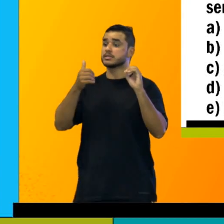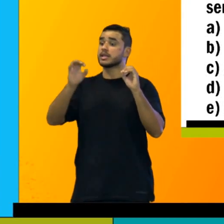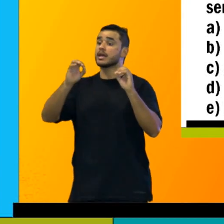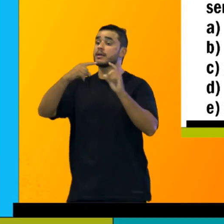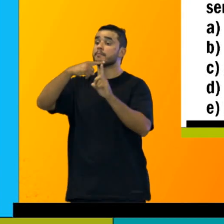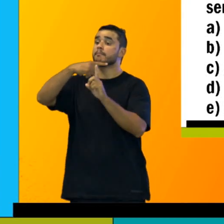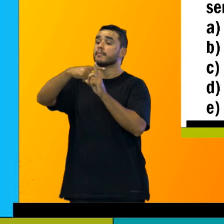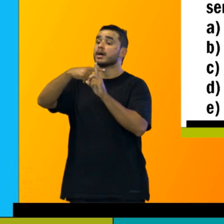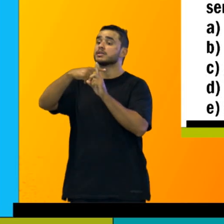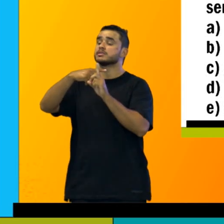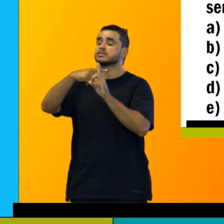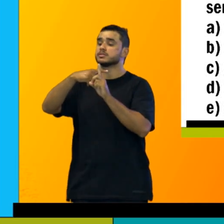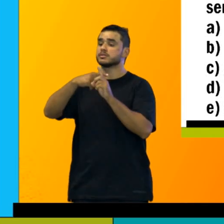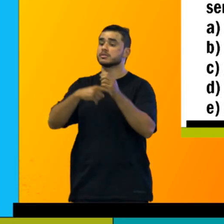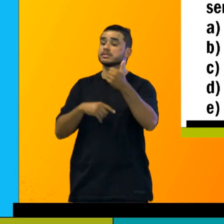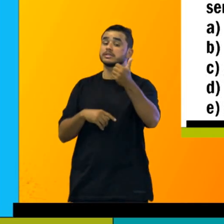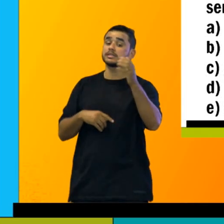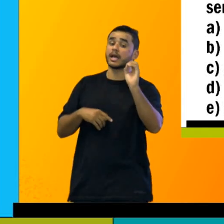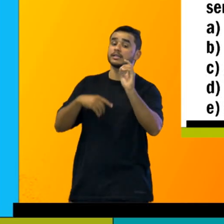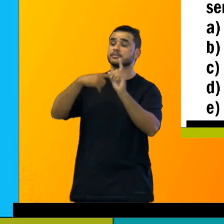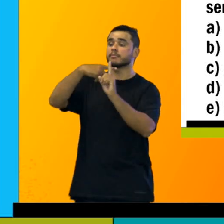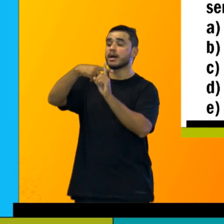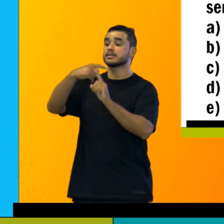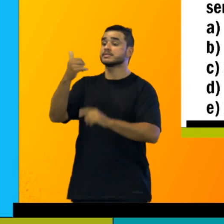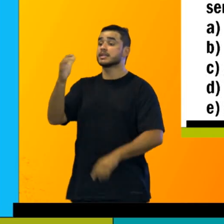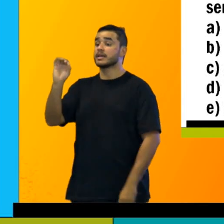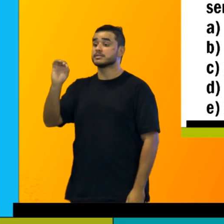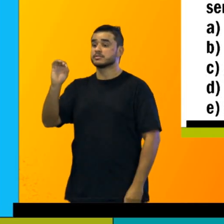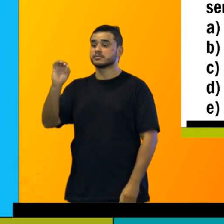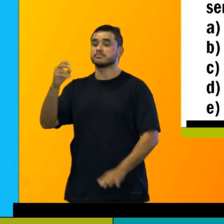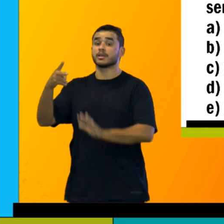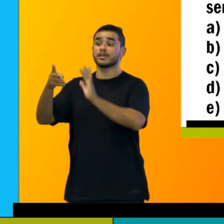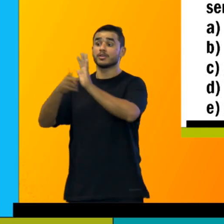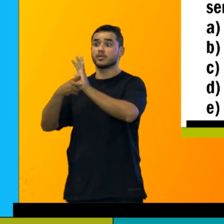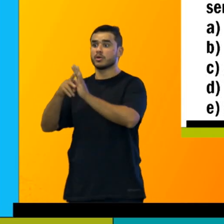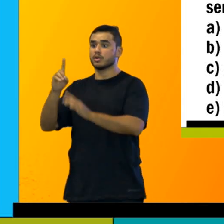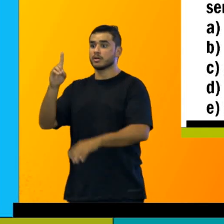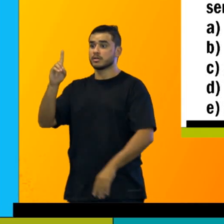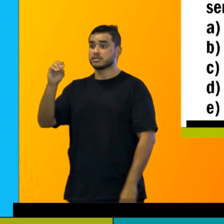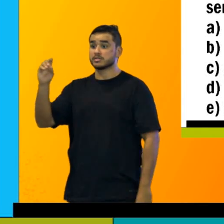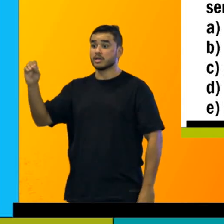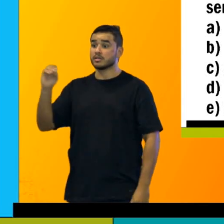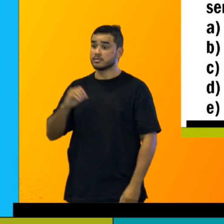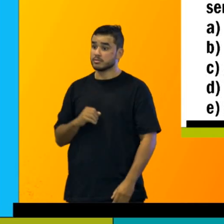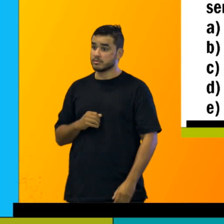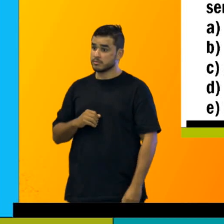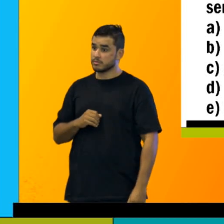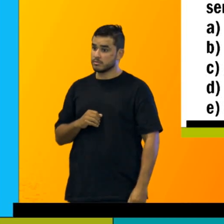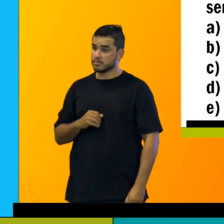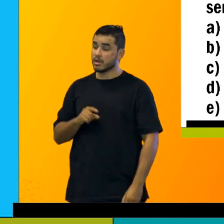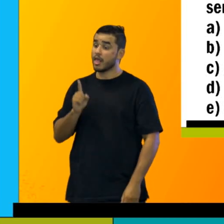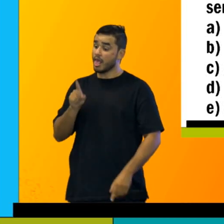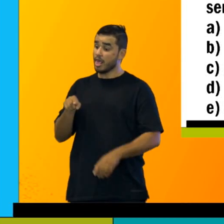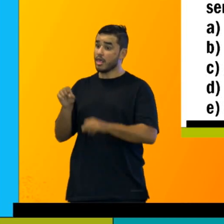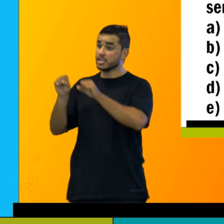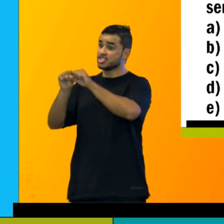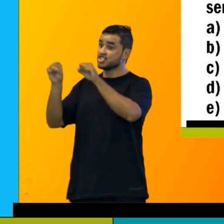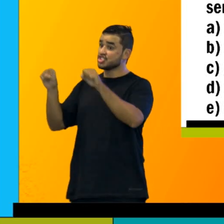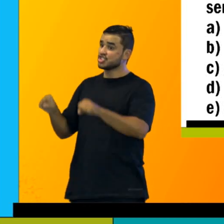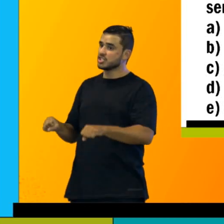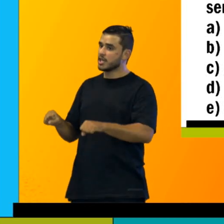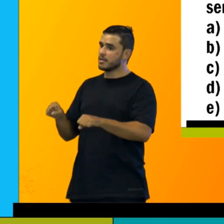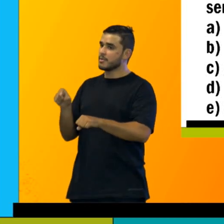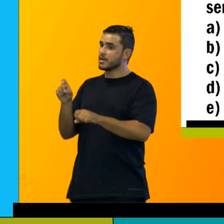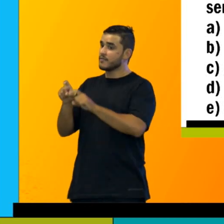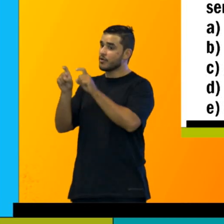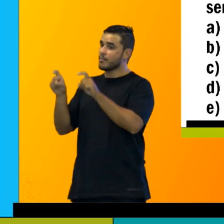100. Olha que estranho. Valha 10 mais 10 dá 100? No binário dá. Por quê? Olha aí a soma. Tu